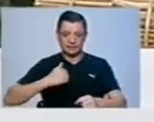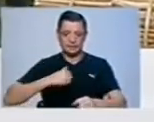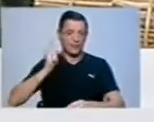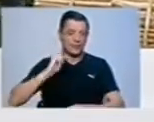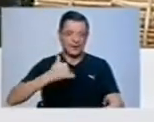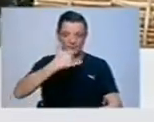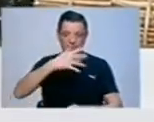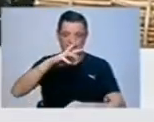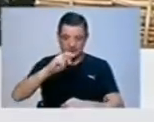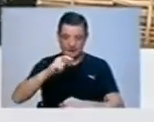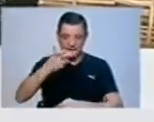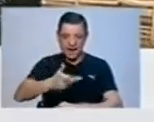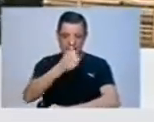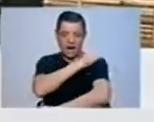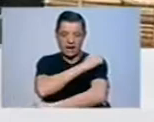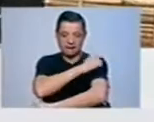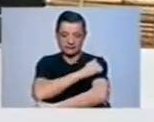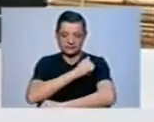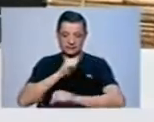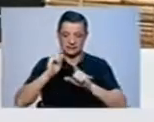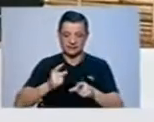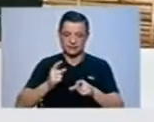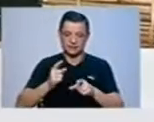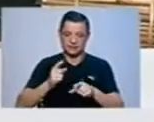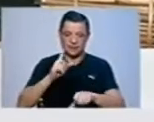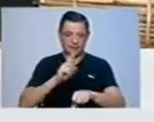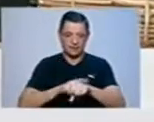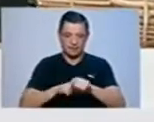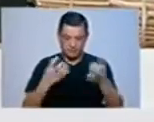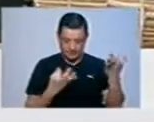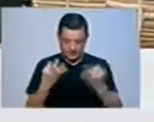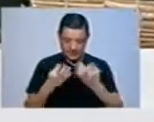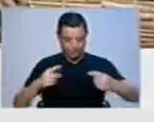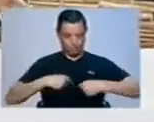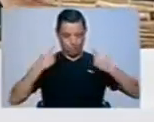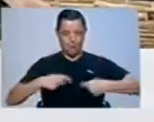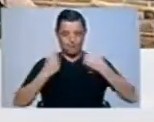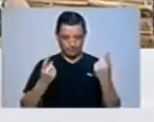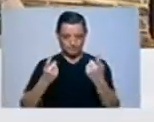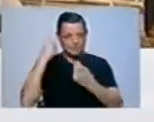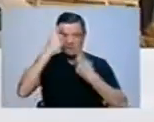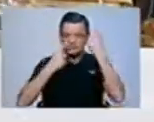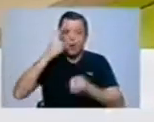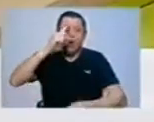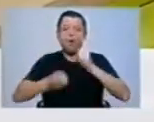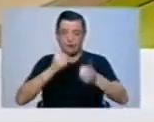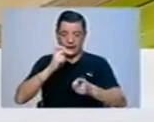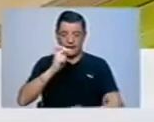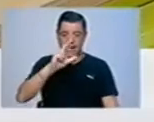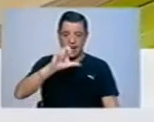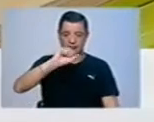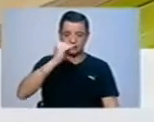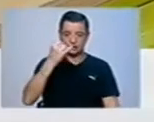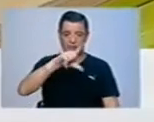em casa, portanto... É bom, com tempo para cuidar de si. Para cuidar de si. Então o que é que eu pensei? Na argila, que ela é